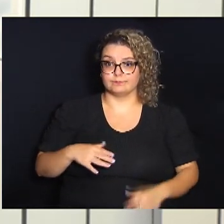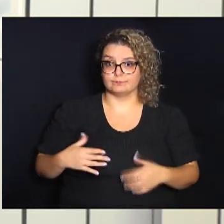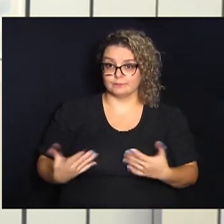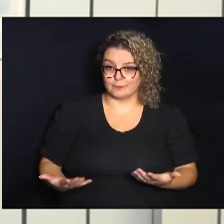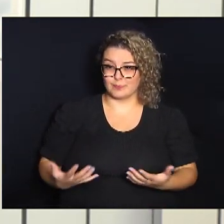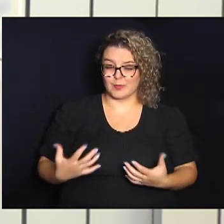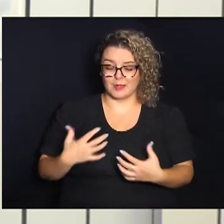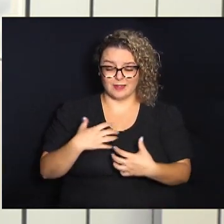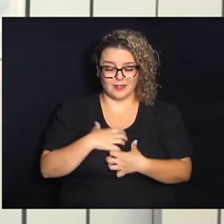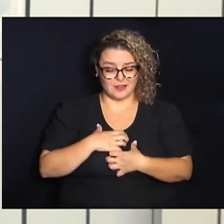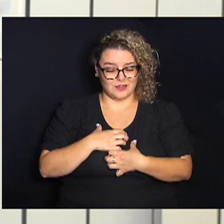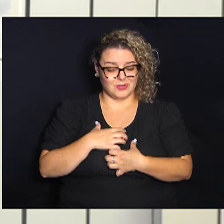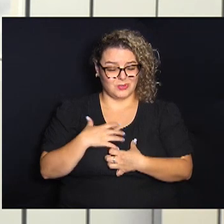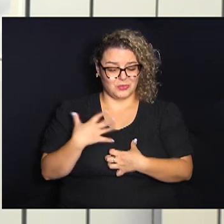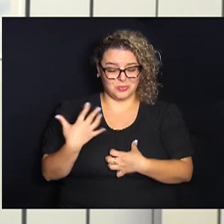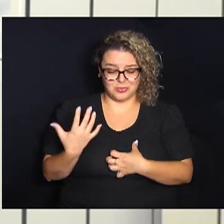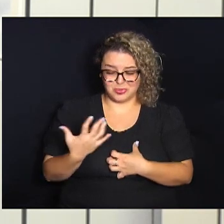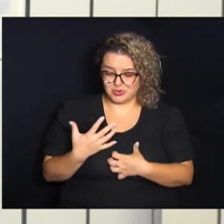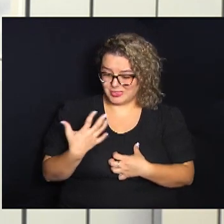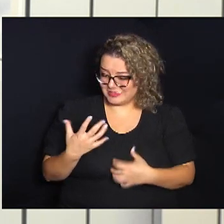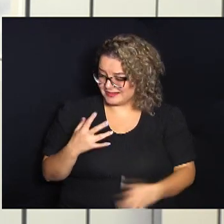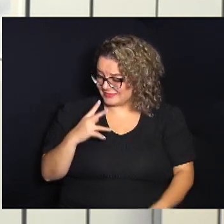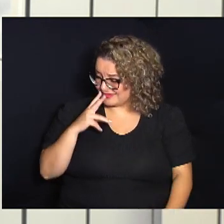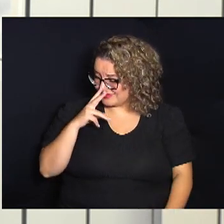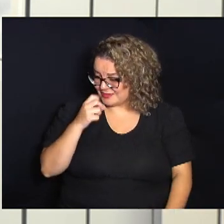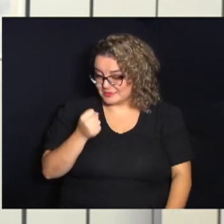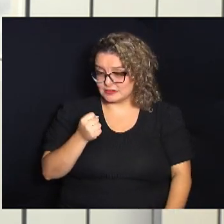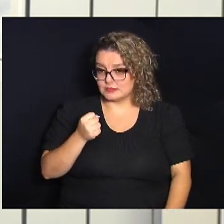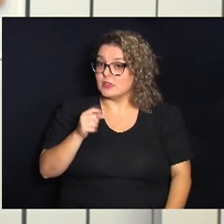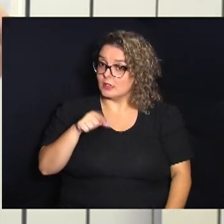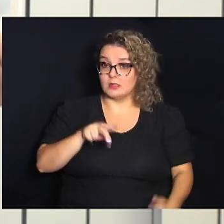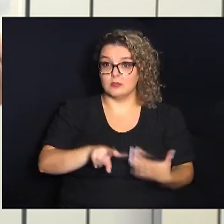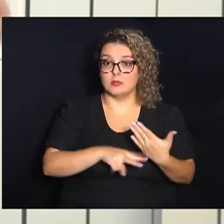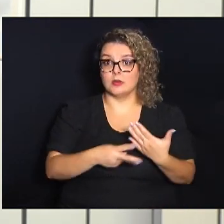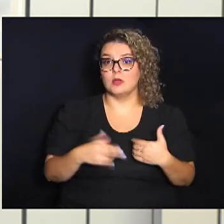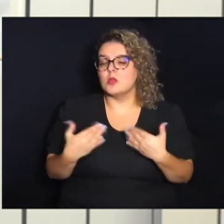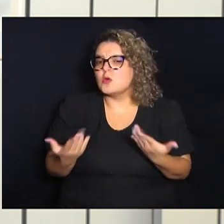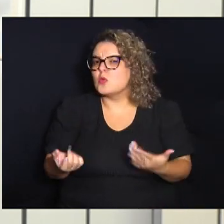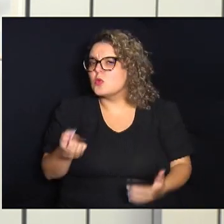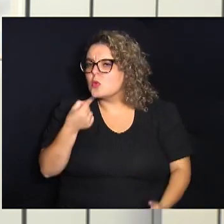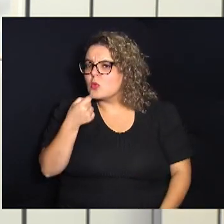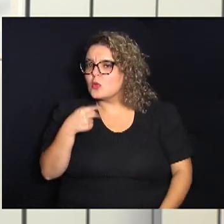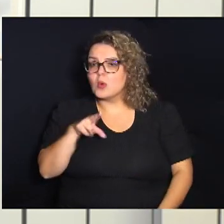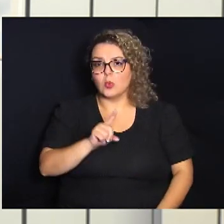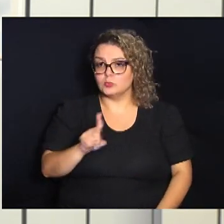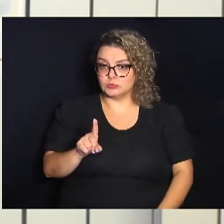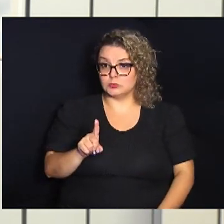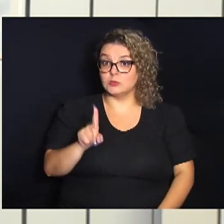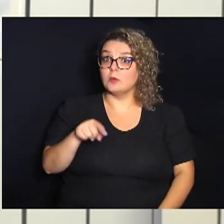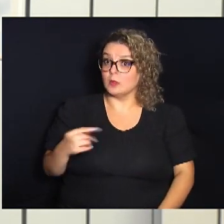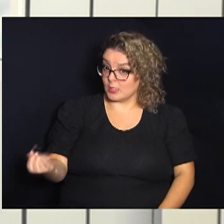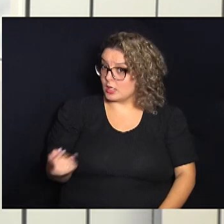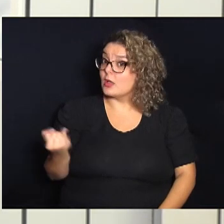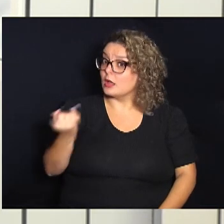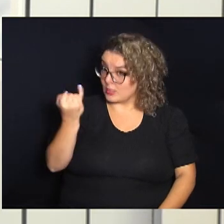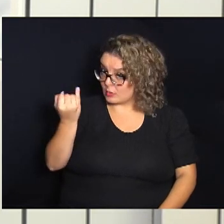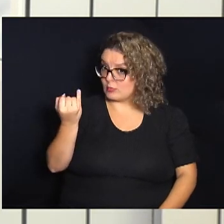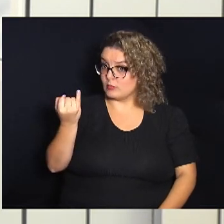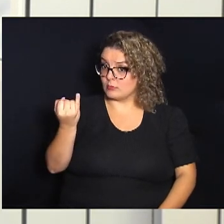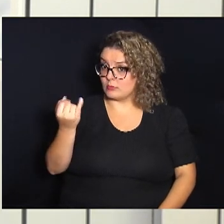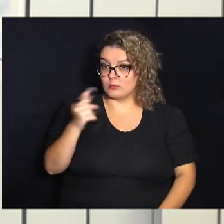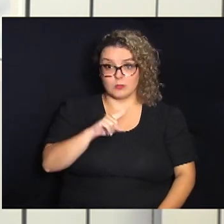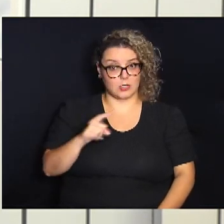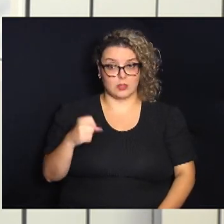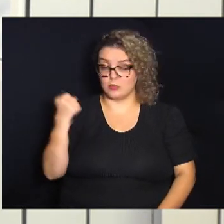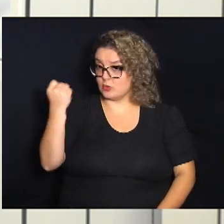uma consequência da doença e por isso saber qual medicação tomar ou não é fundamental para não